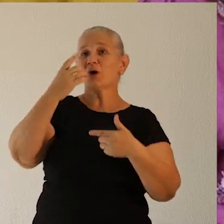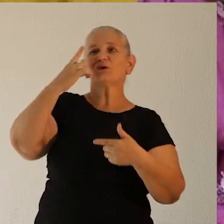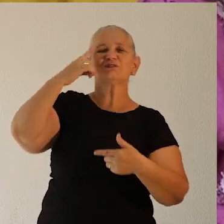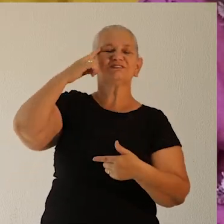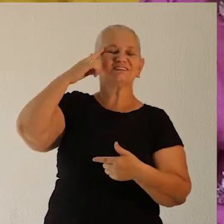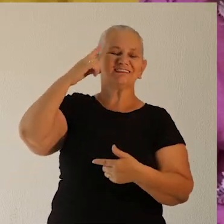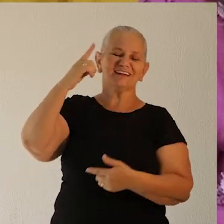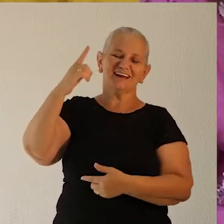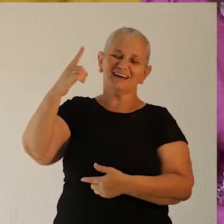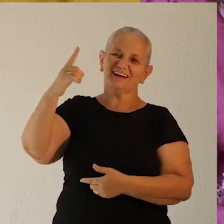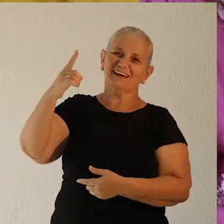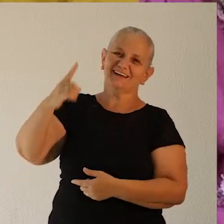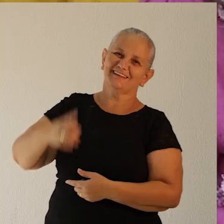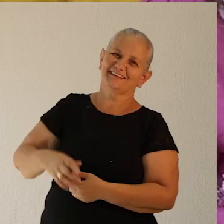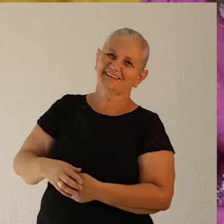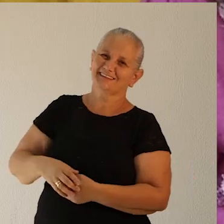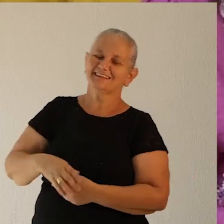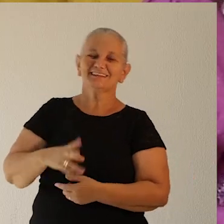Bom dia,